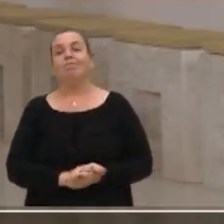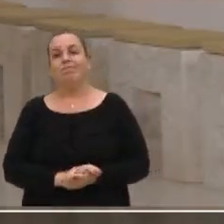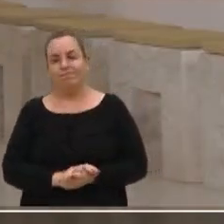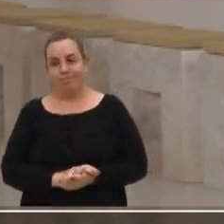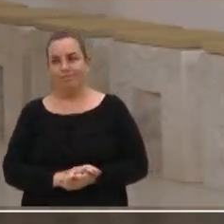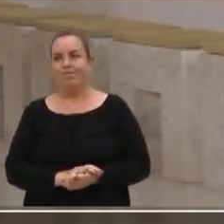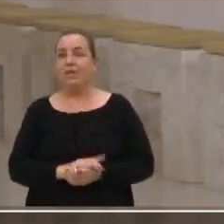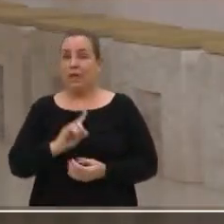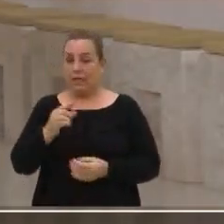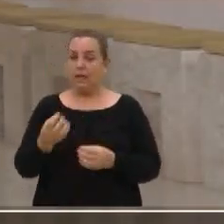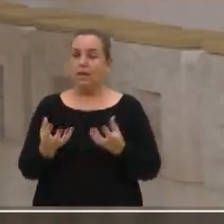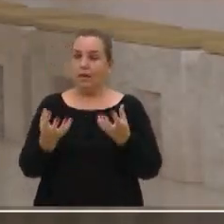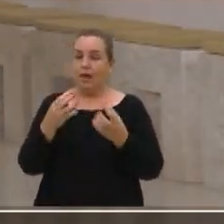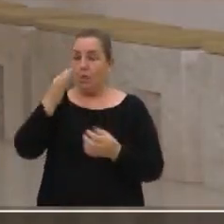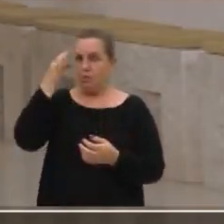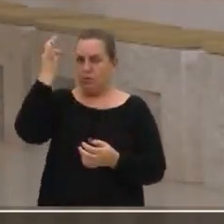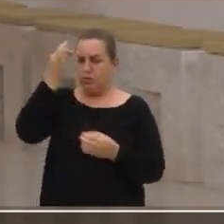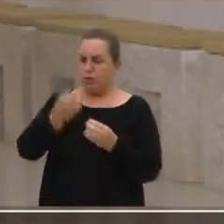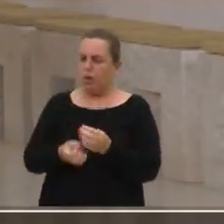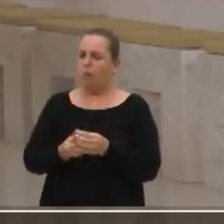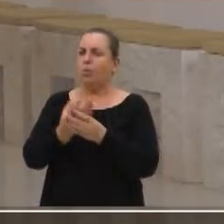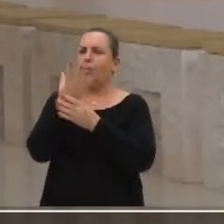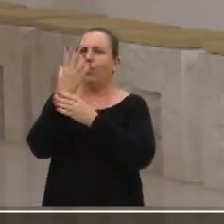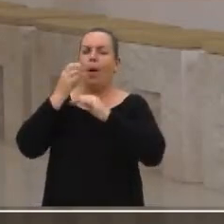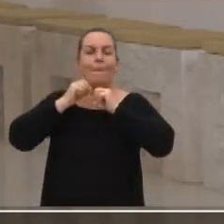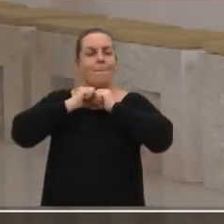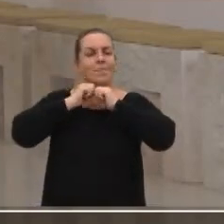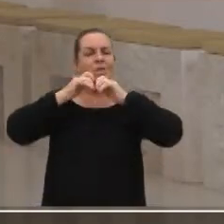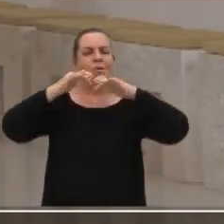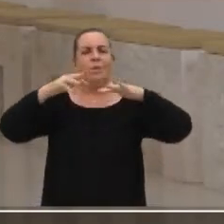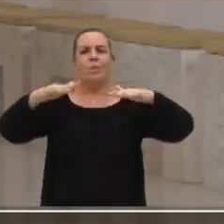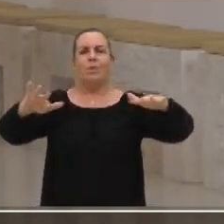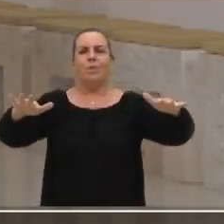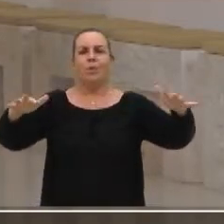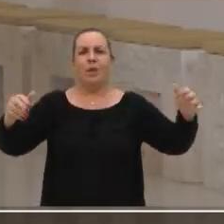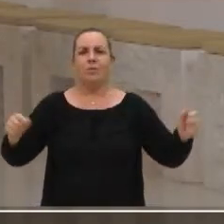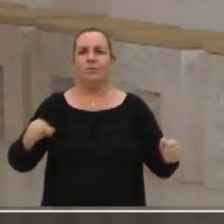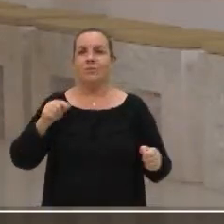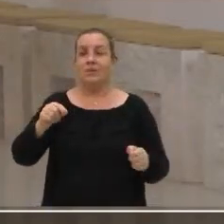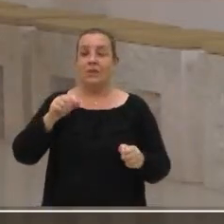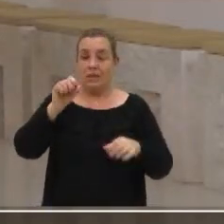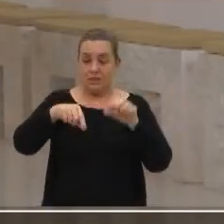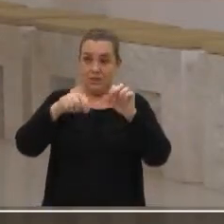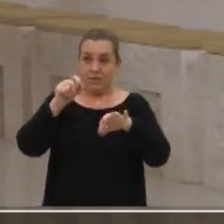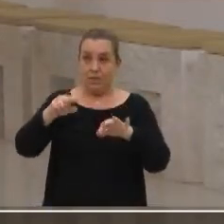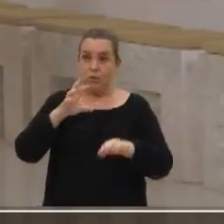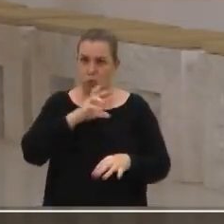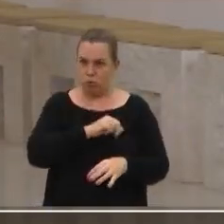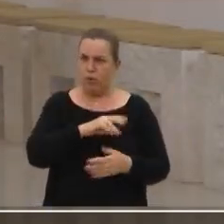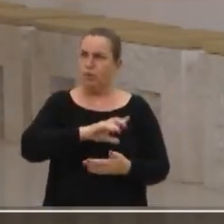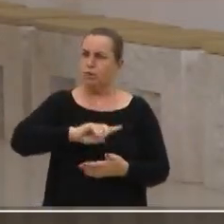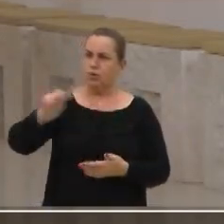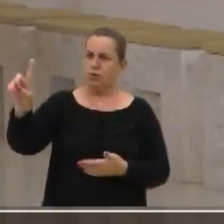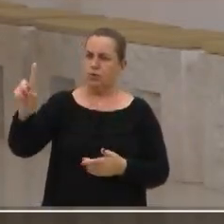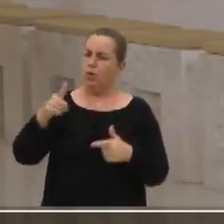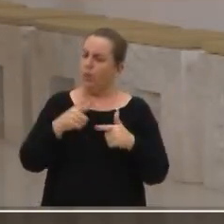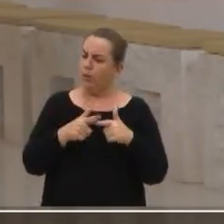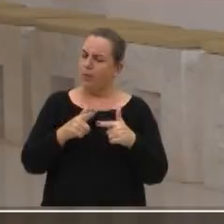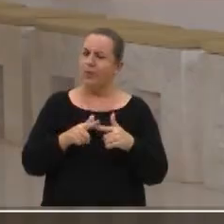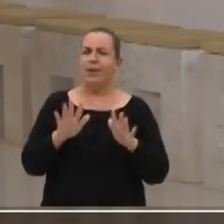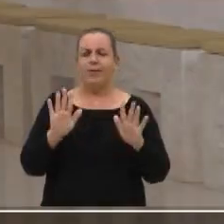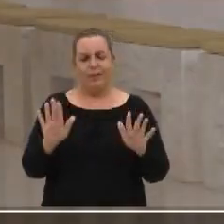frutificar onde nós plantamos a semente do reino de Deus. O grande problema, meus